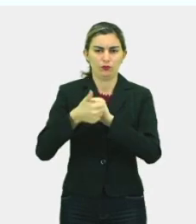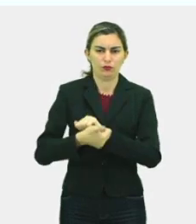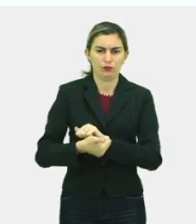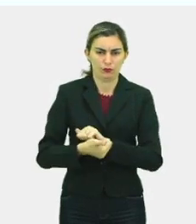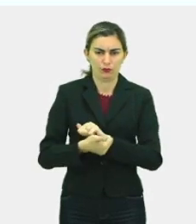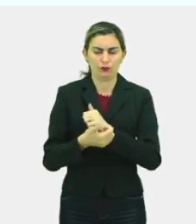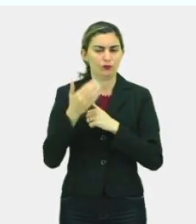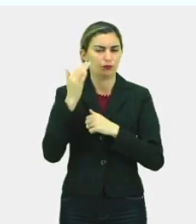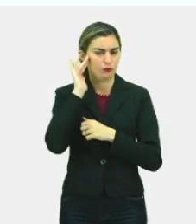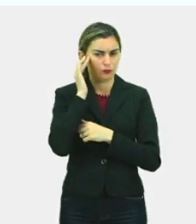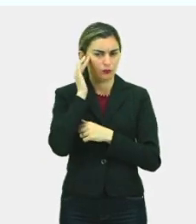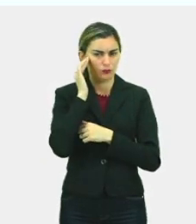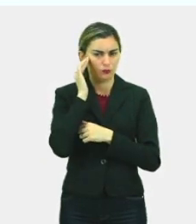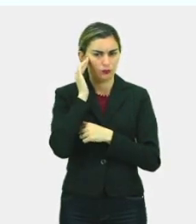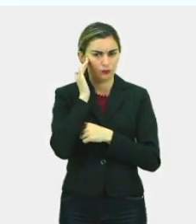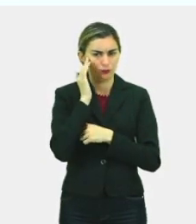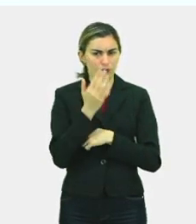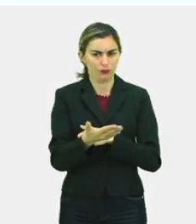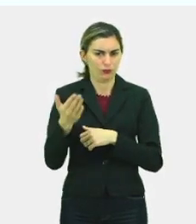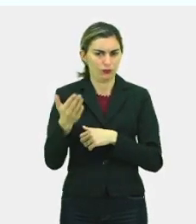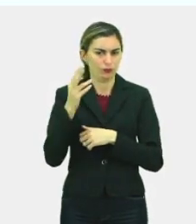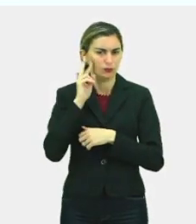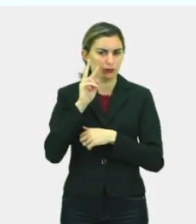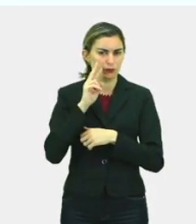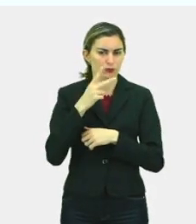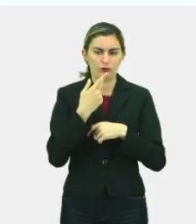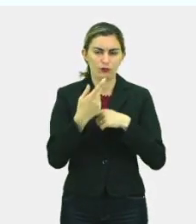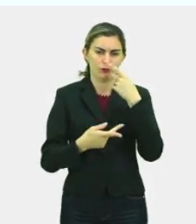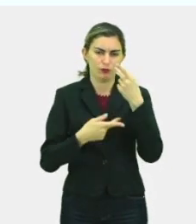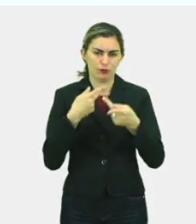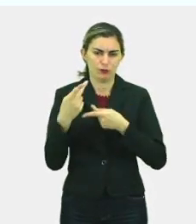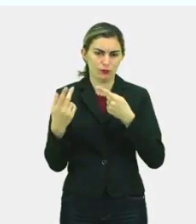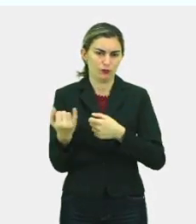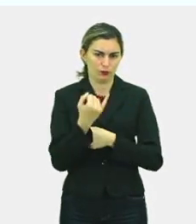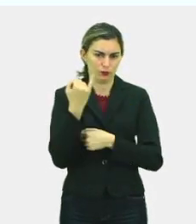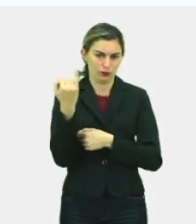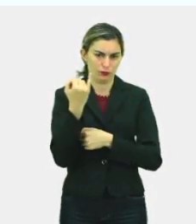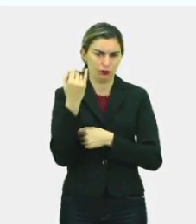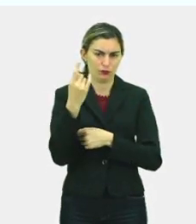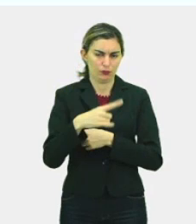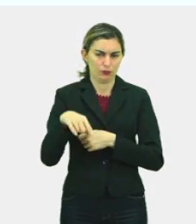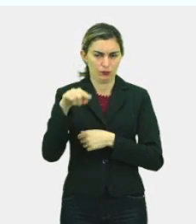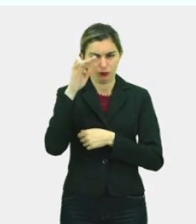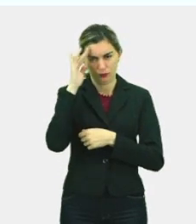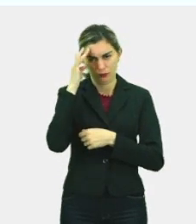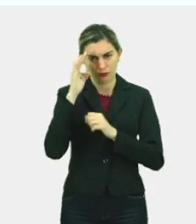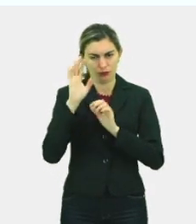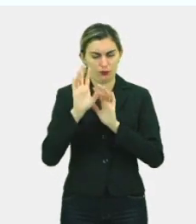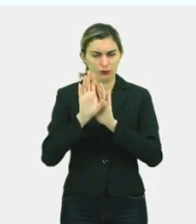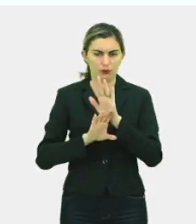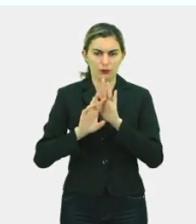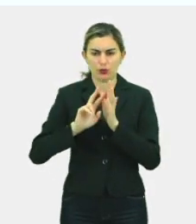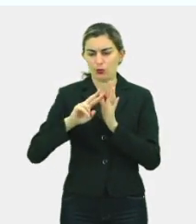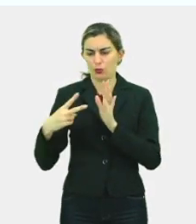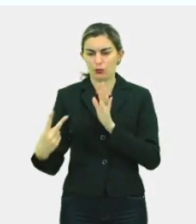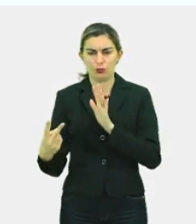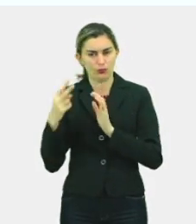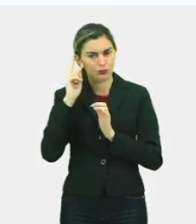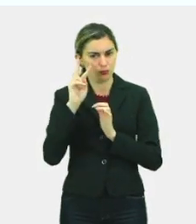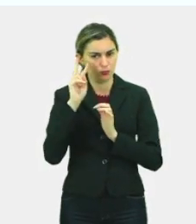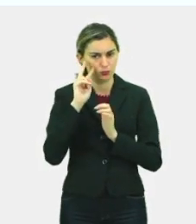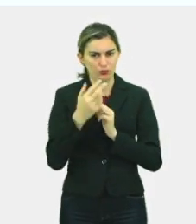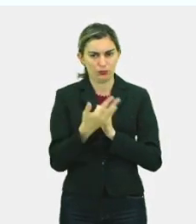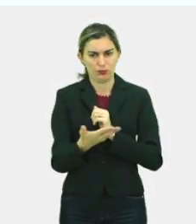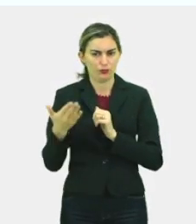né? Vamos entender um pouquinho da historicidade. Lembra que eu sempre falo a importância da gente entender o contexto histórico